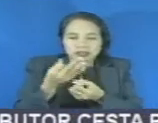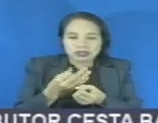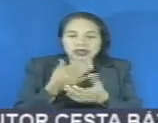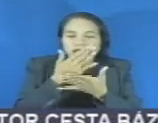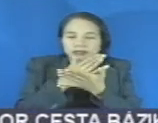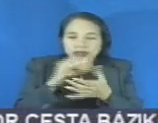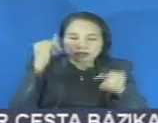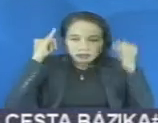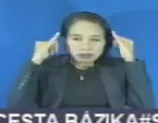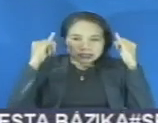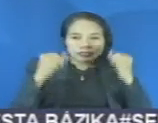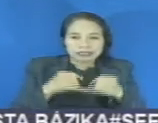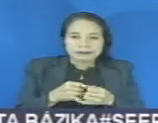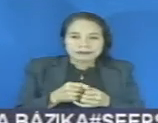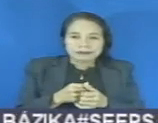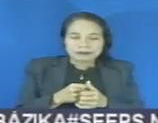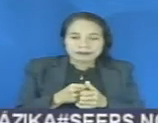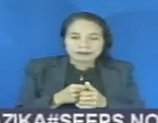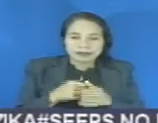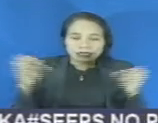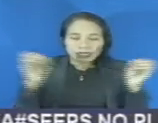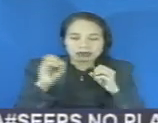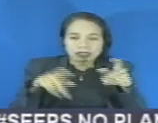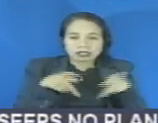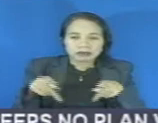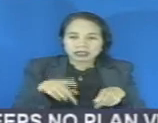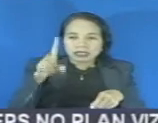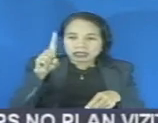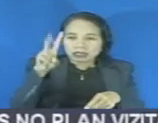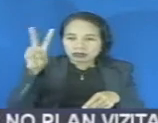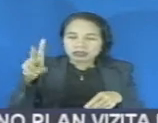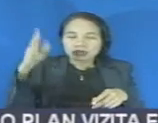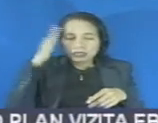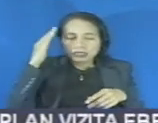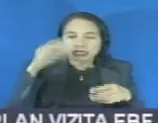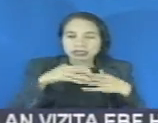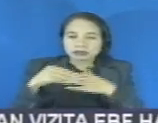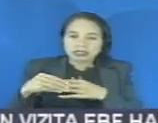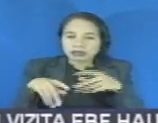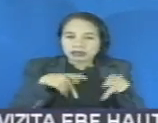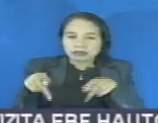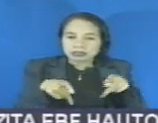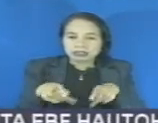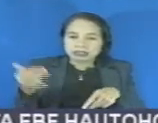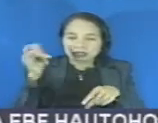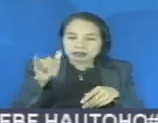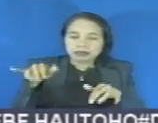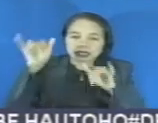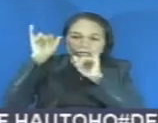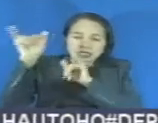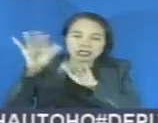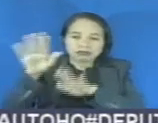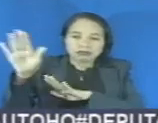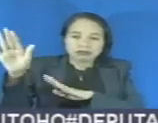divulga informação nene laos ema ida rua det mateng hatene mas liliuba comunidade siria áreas rurais. Nidune a tu divulga com a